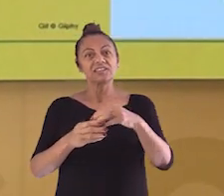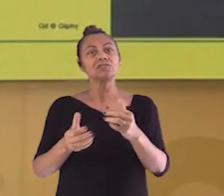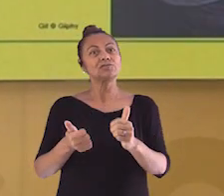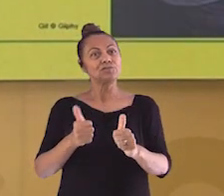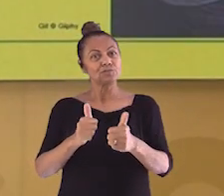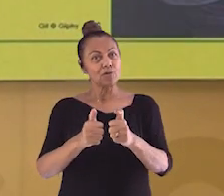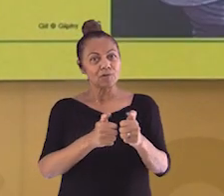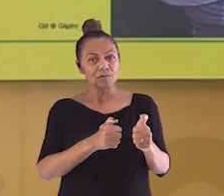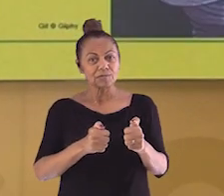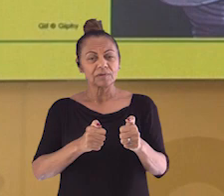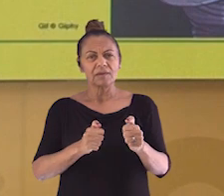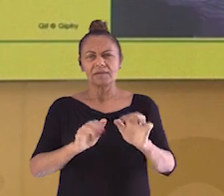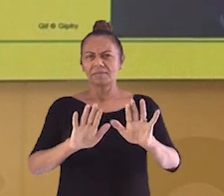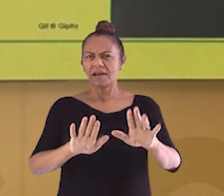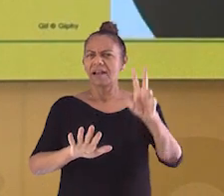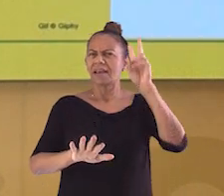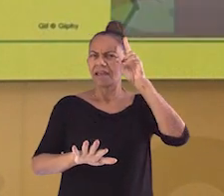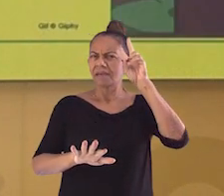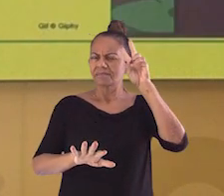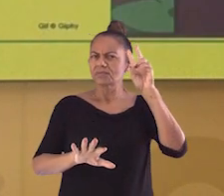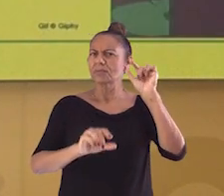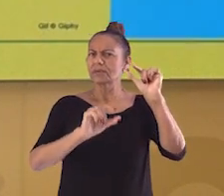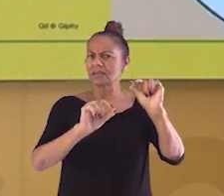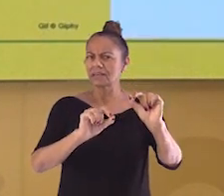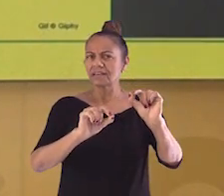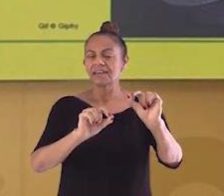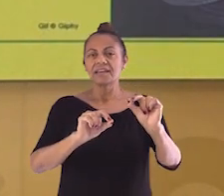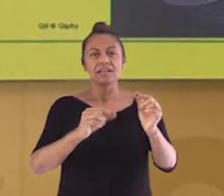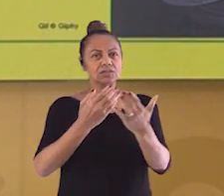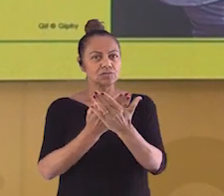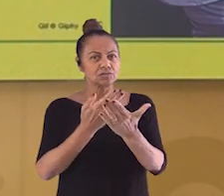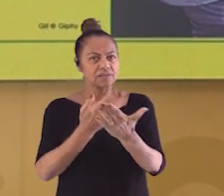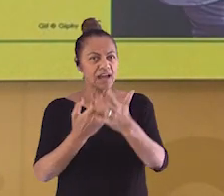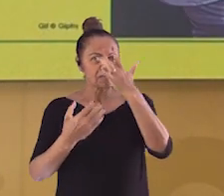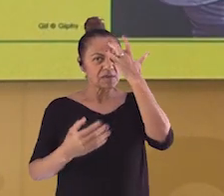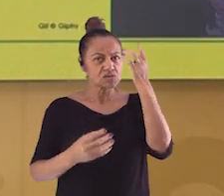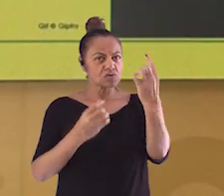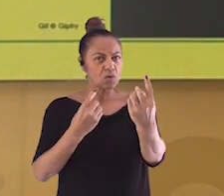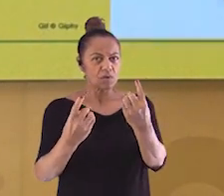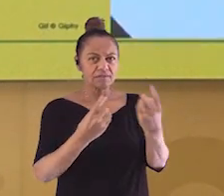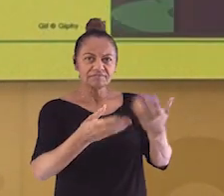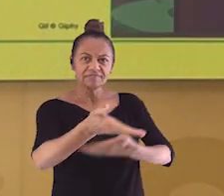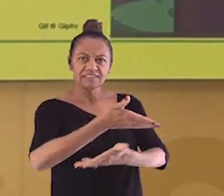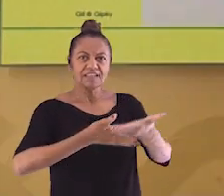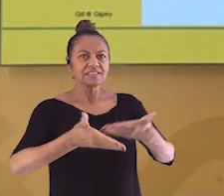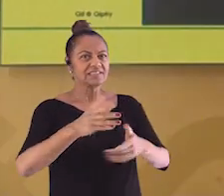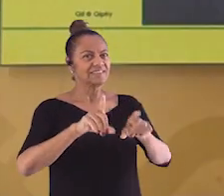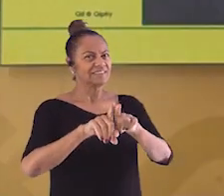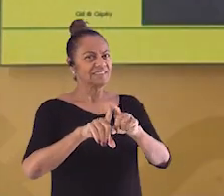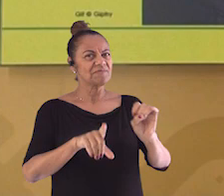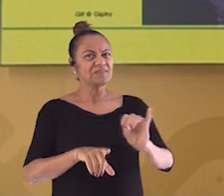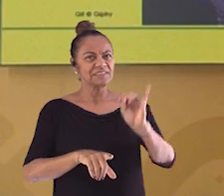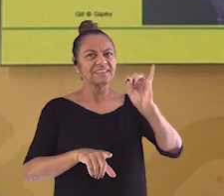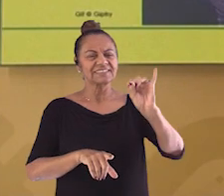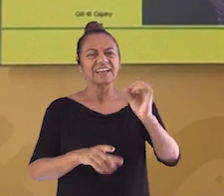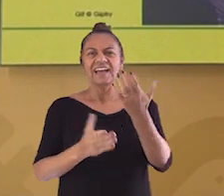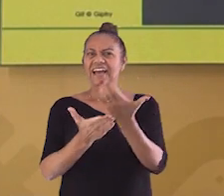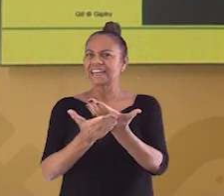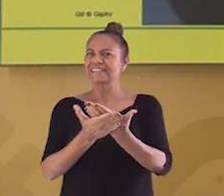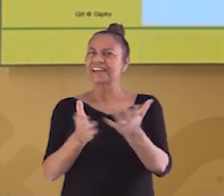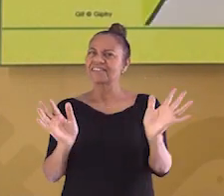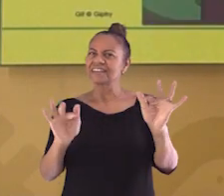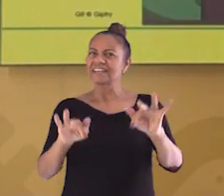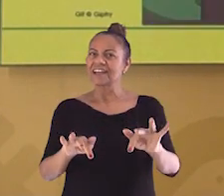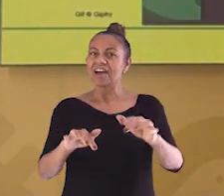jogos. Mas lembrem-se que estudar no mundo real e interagir com pessoas também é muito importante. Nossa aula está chegando ao